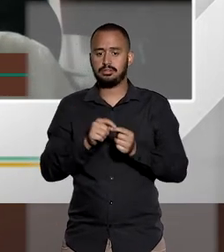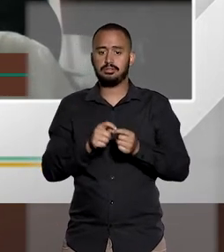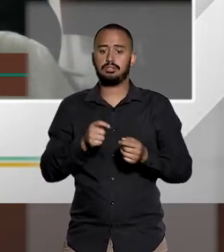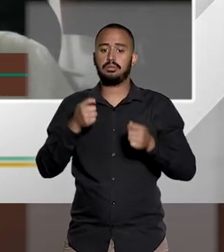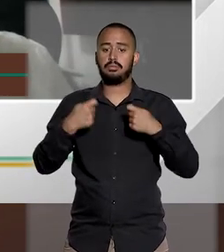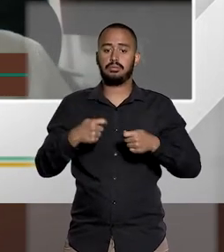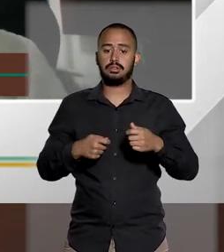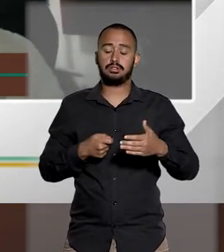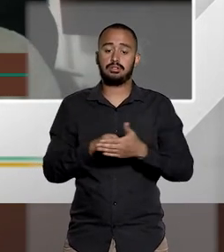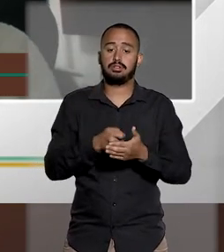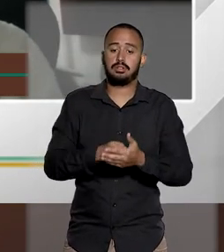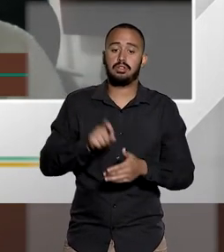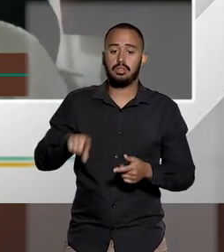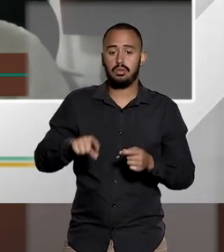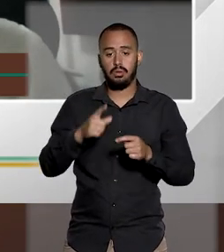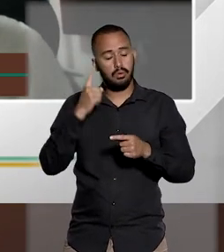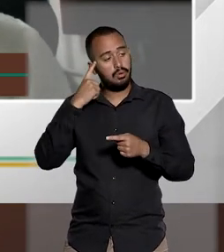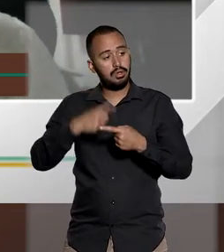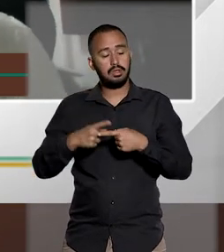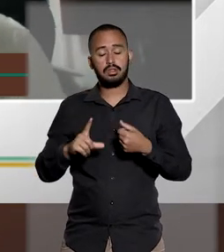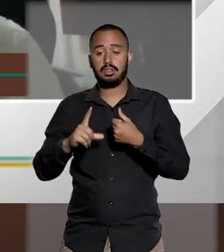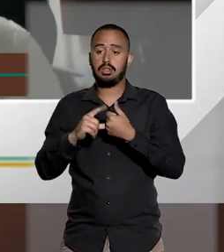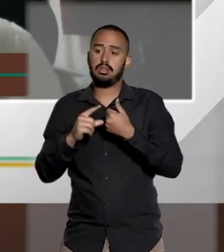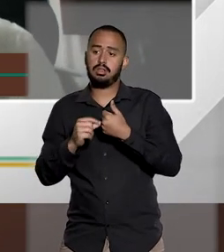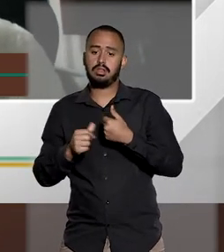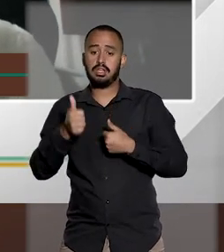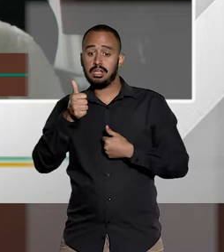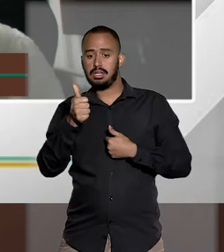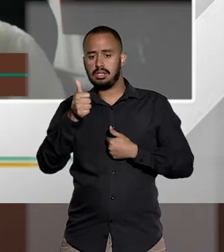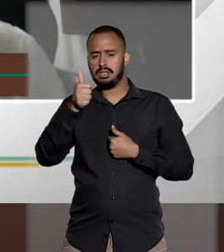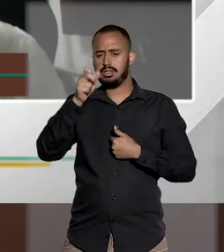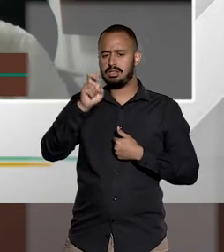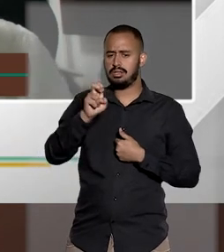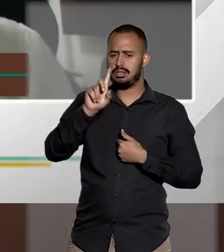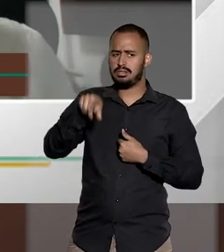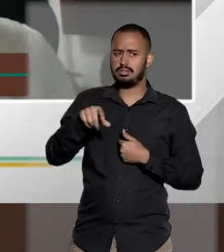por força do artigo 5º, inciso 55 da Constituição,